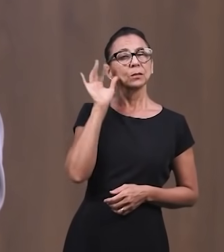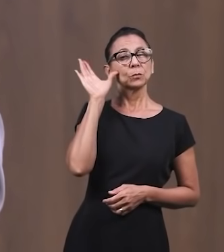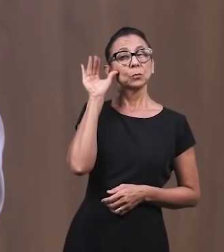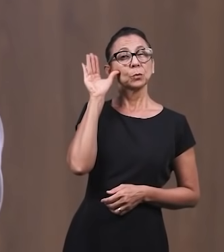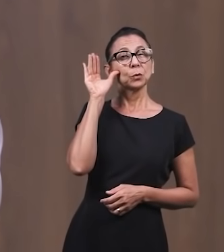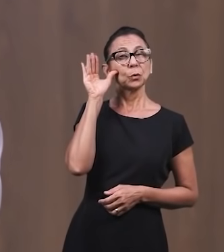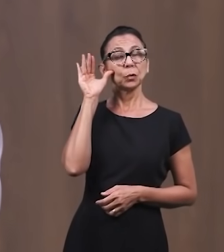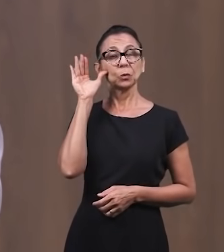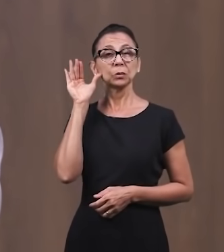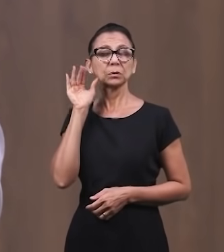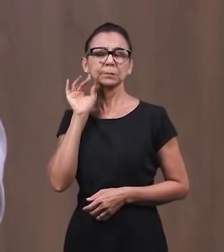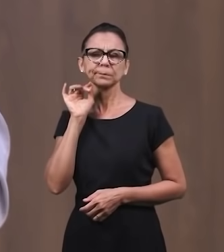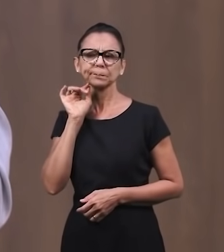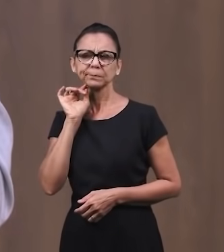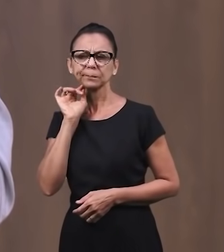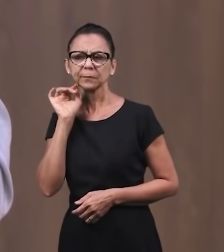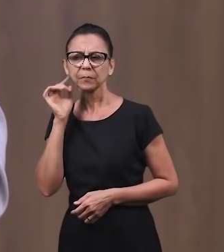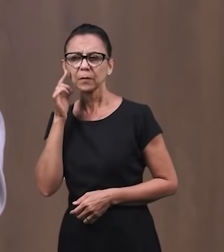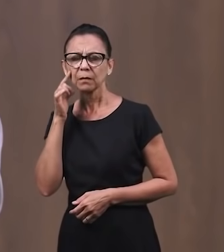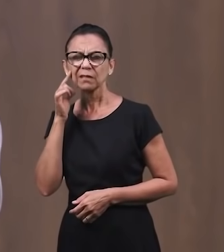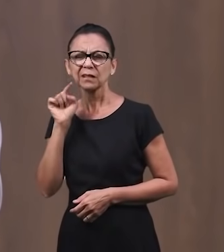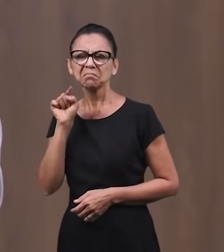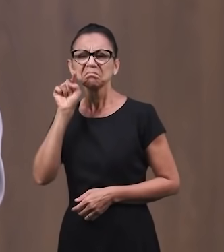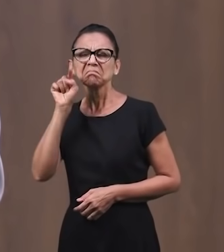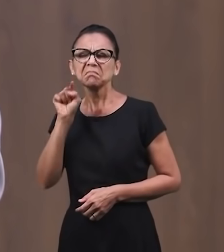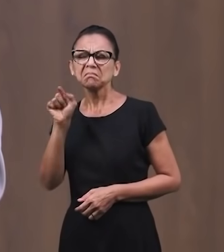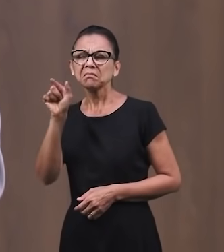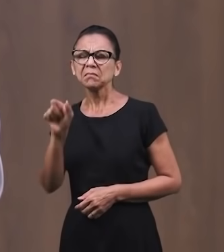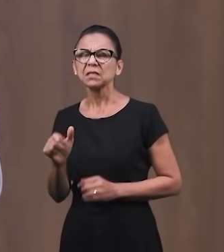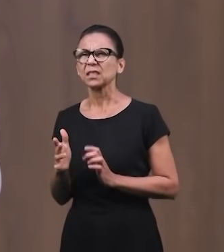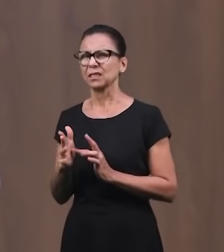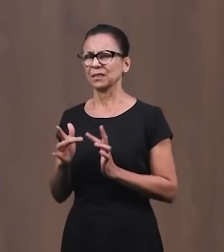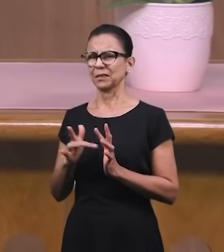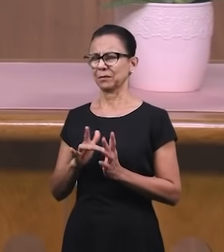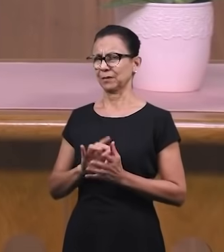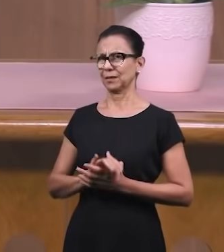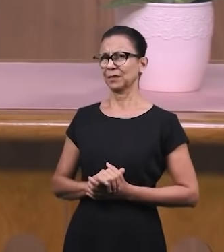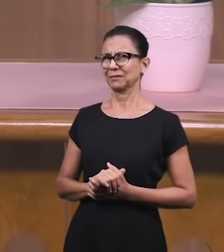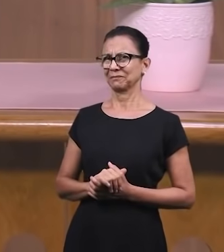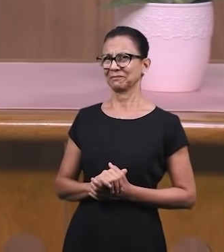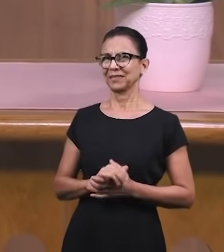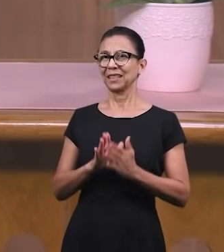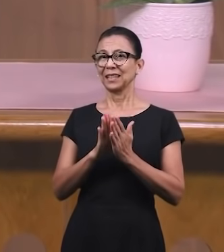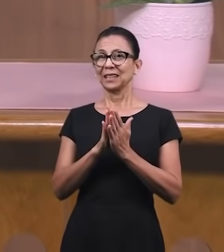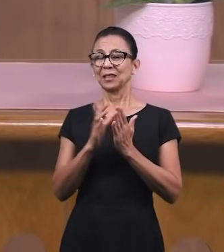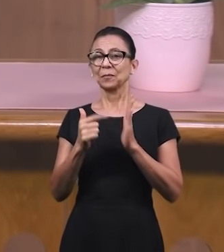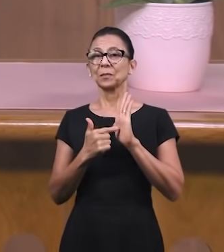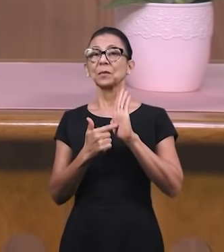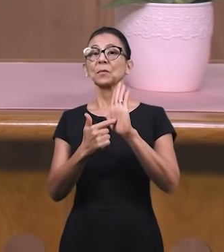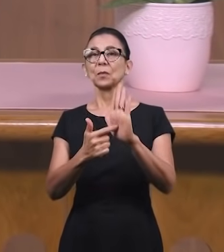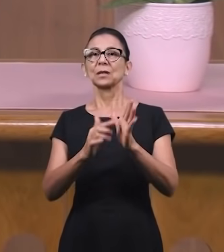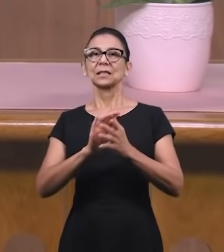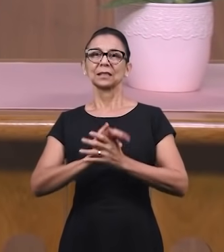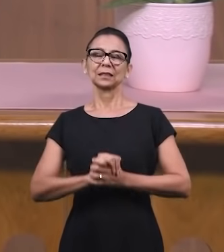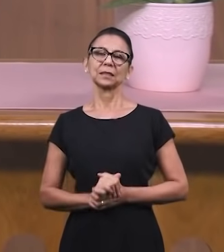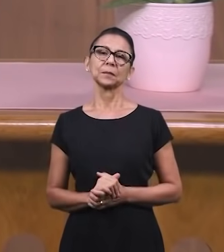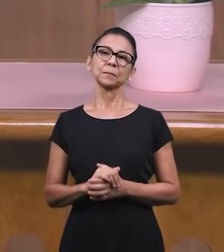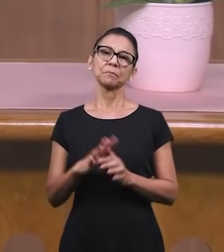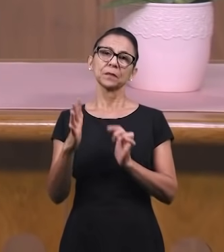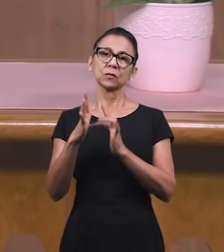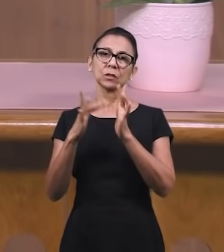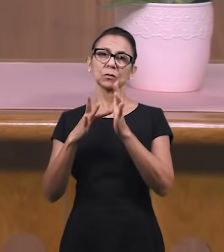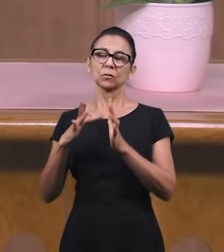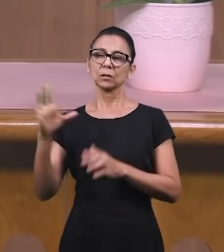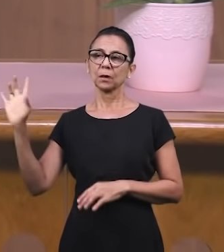tinha, talvez por curiosidade, a vontade de ver quem era Jesus. A Bíblia diz que Jesus entrou na cidade onde